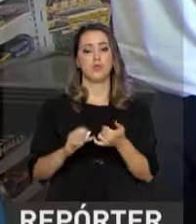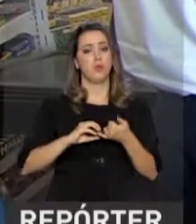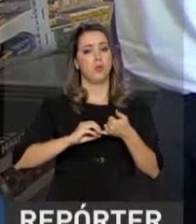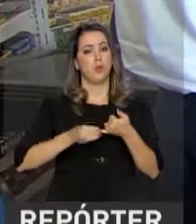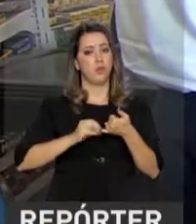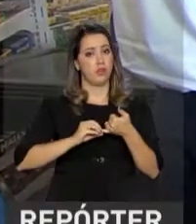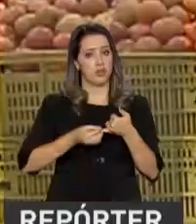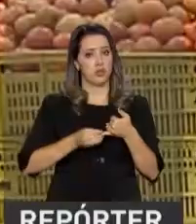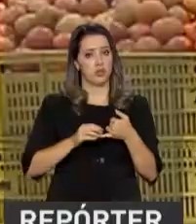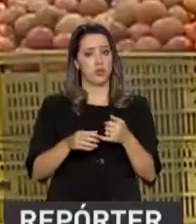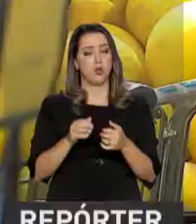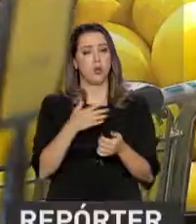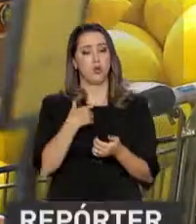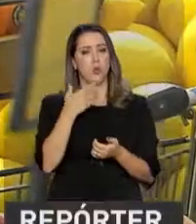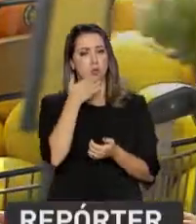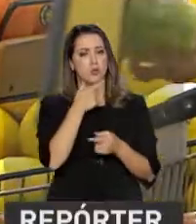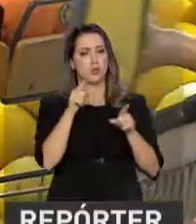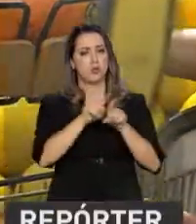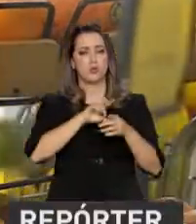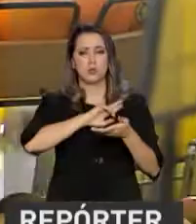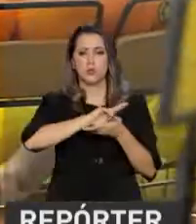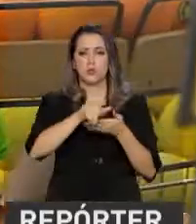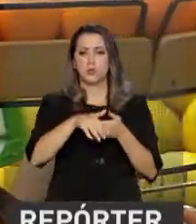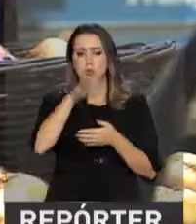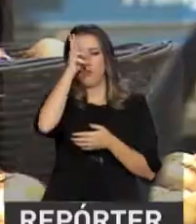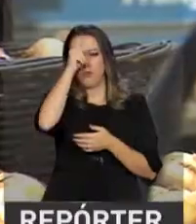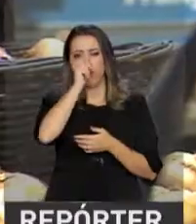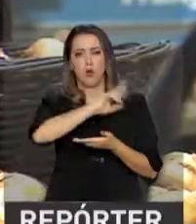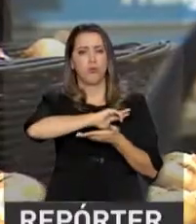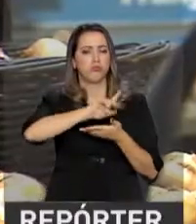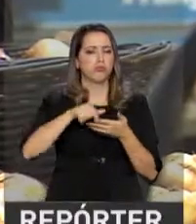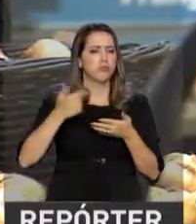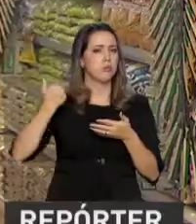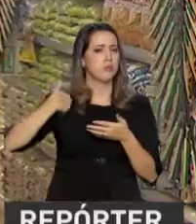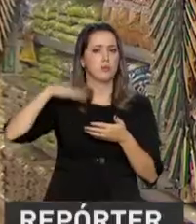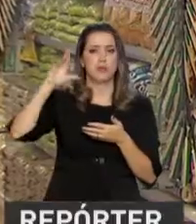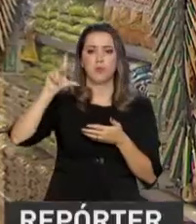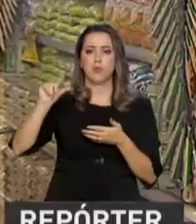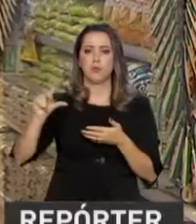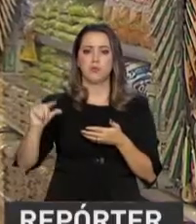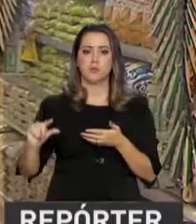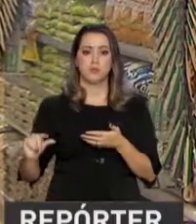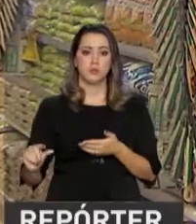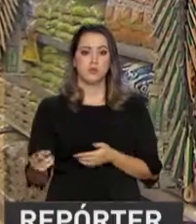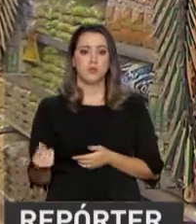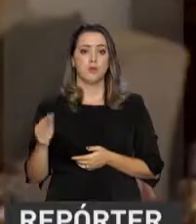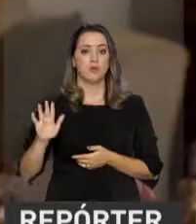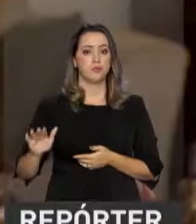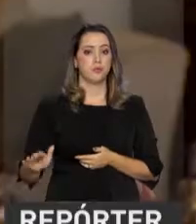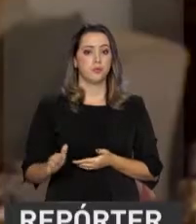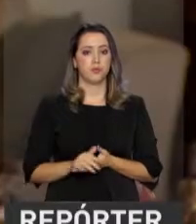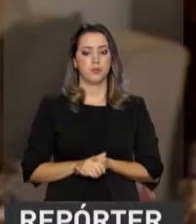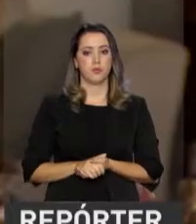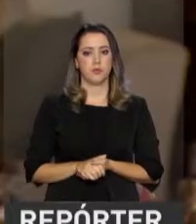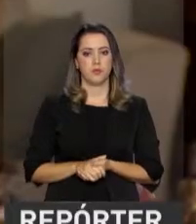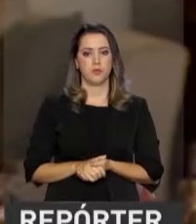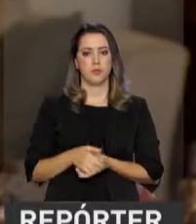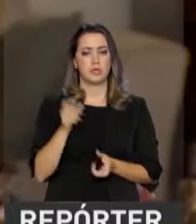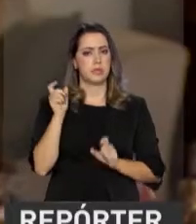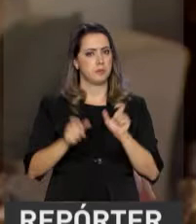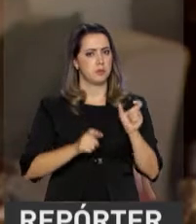o açúcar cristal, o alho, as frutas e o frango inteiro foram os produtos com maior baixa nos preços. As pessoas estão